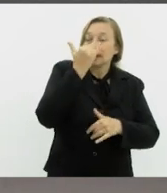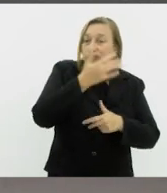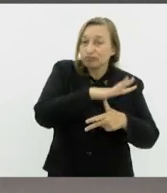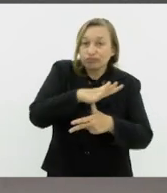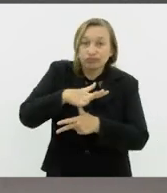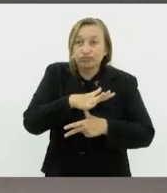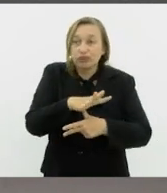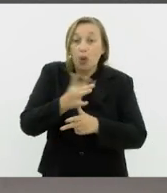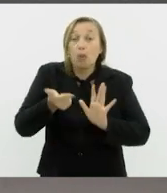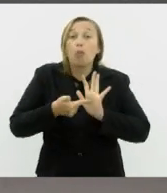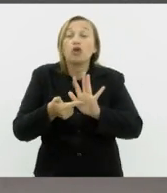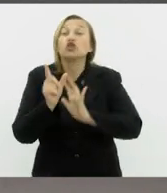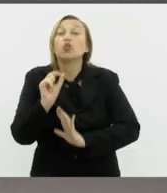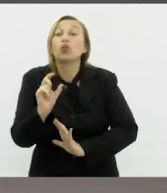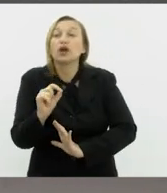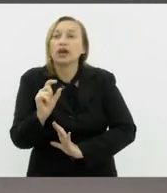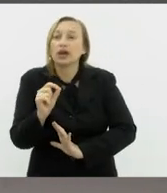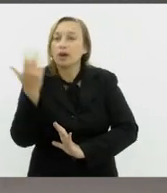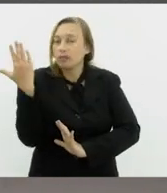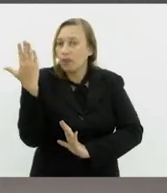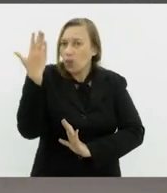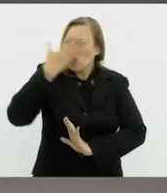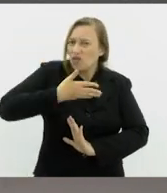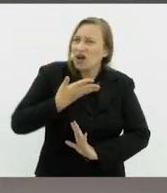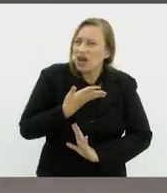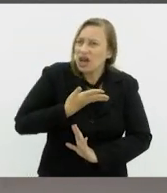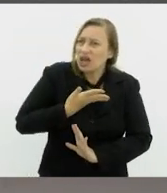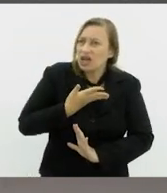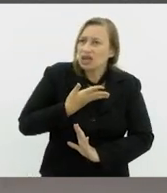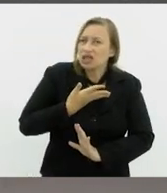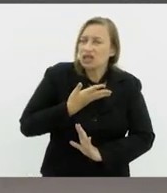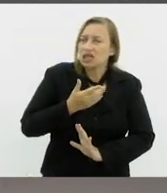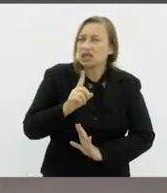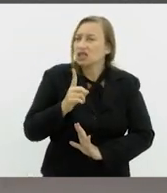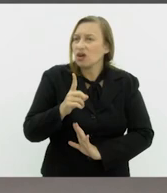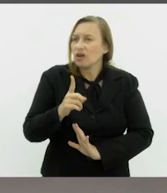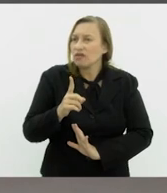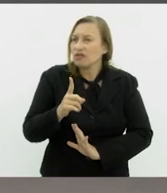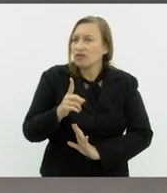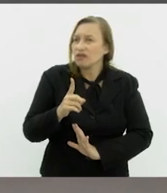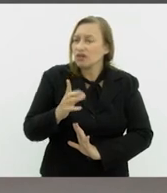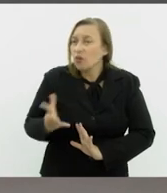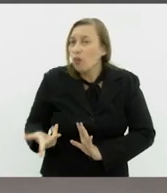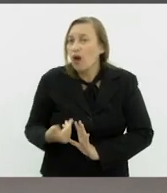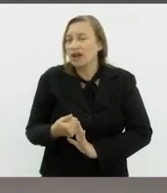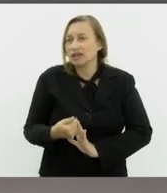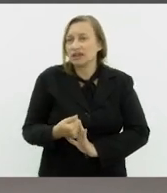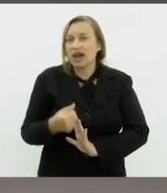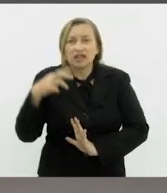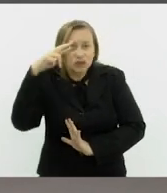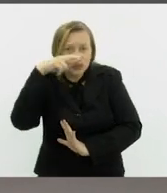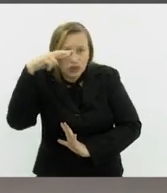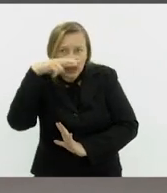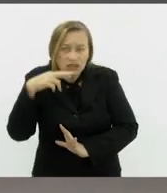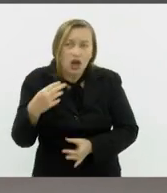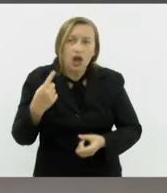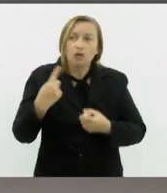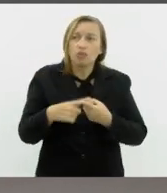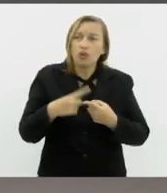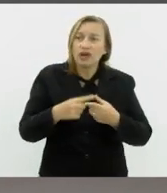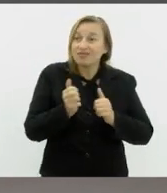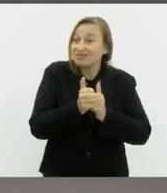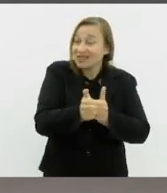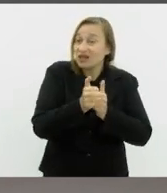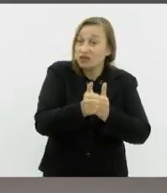constatado que isso não é feito de uma forma eficiente, porque, seguidas vezes, os pilotos